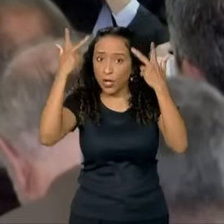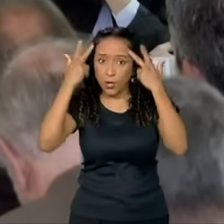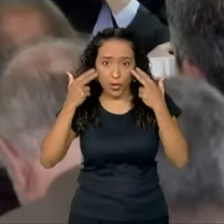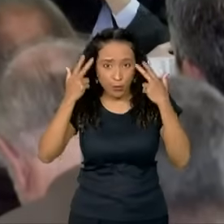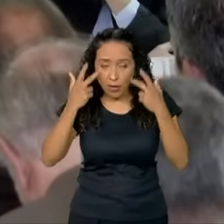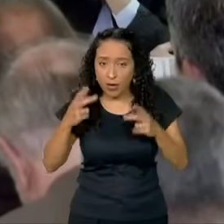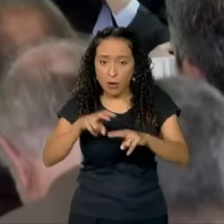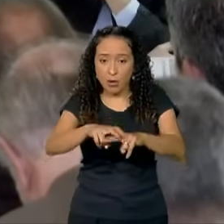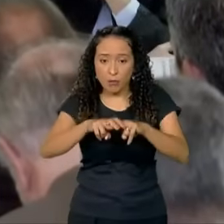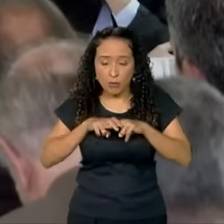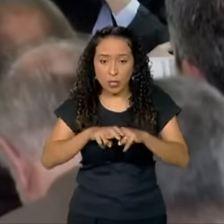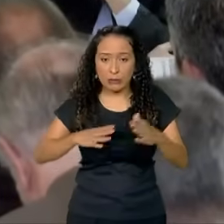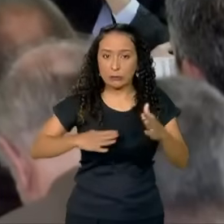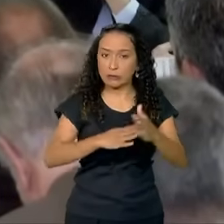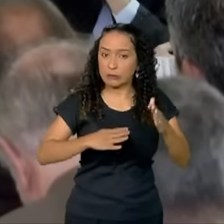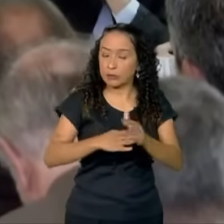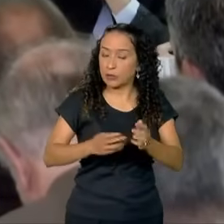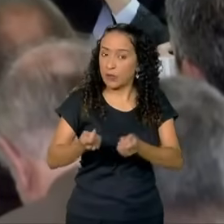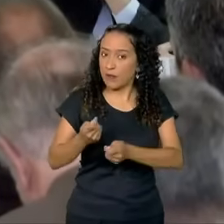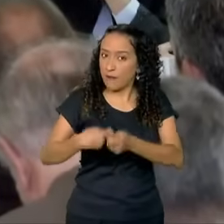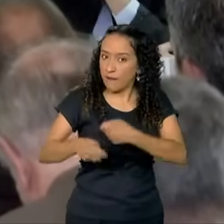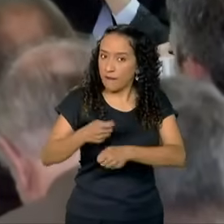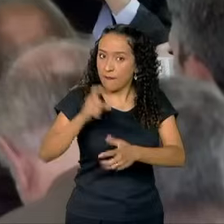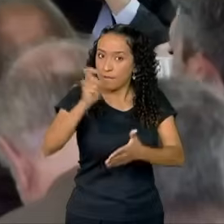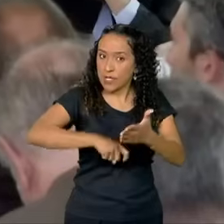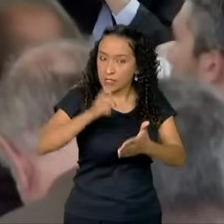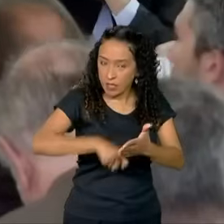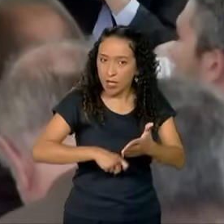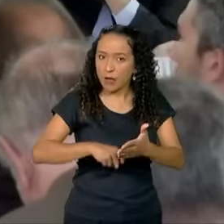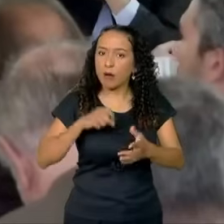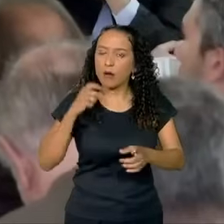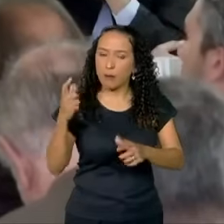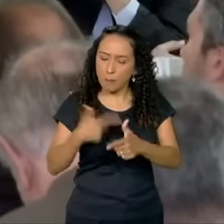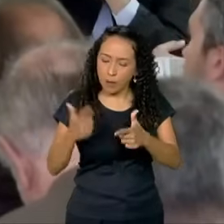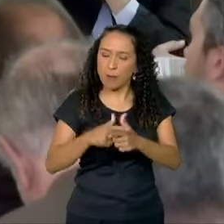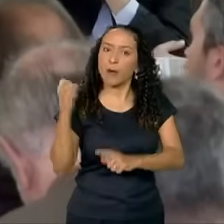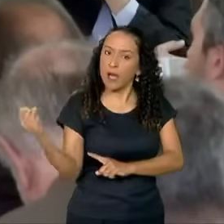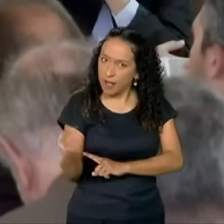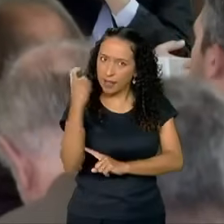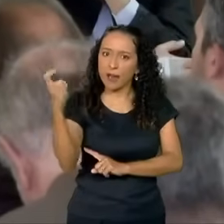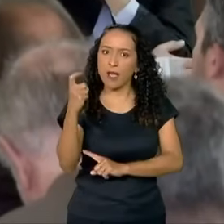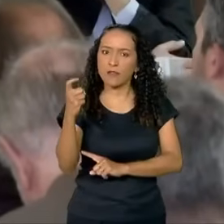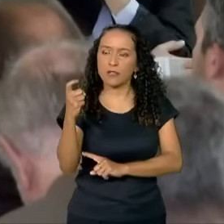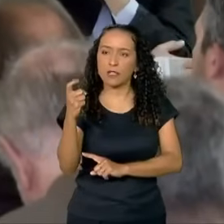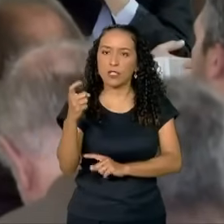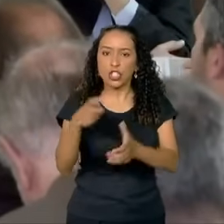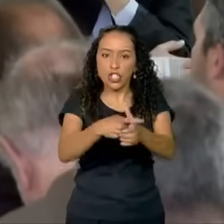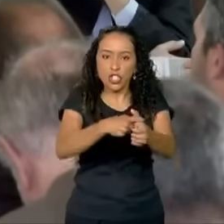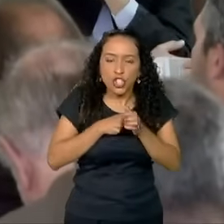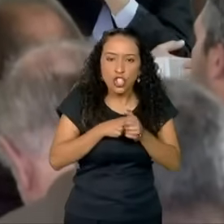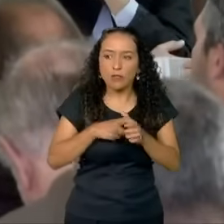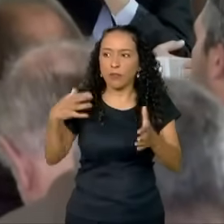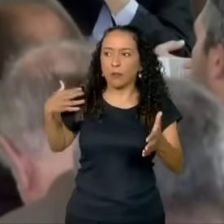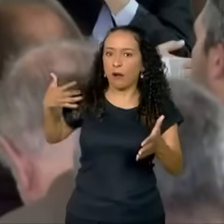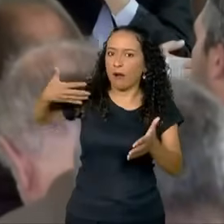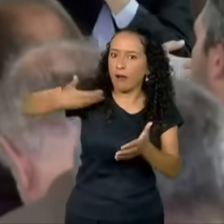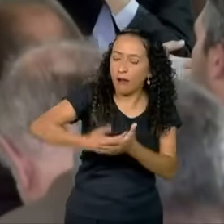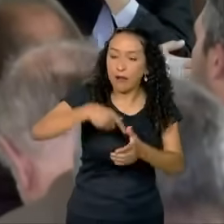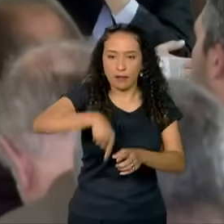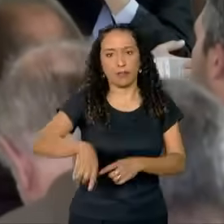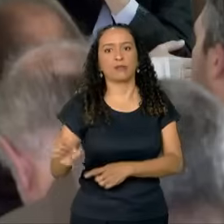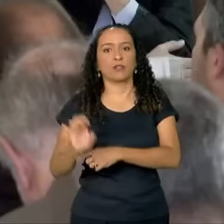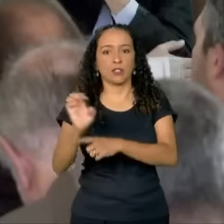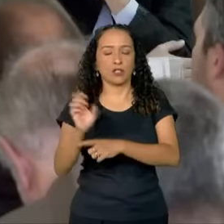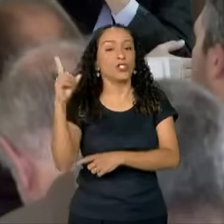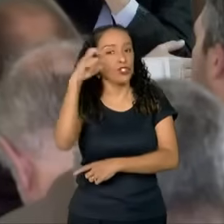na normalidade por conta das restrições fiscais. O grave problema que a gente tem de dívidas contraídas ao longo de tempos aqui no estado já